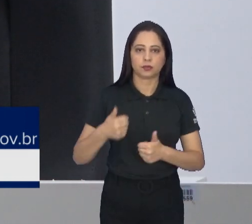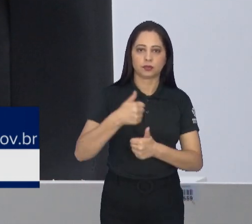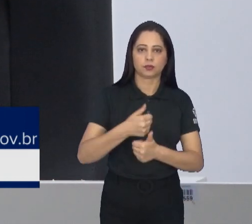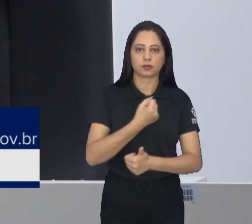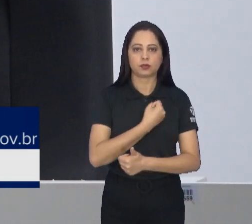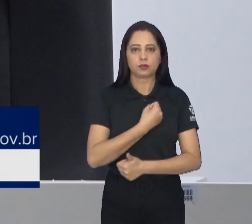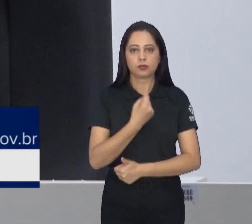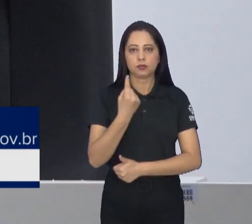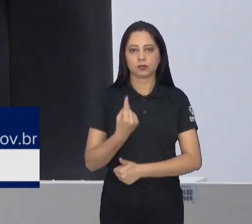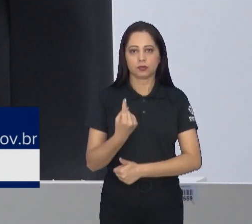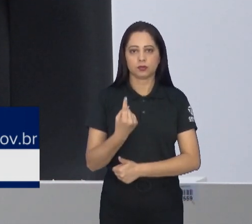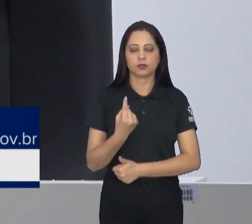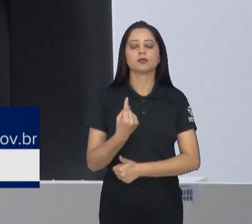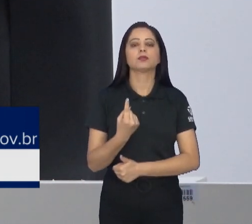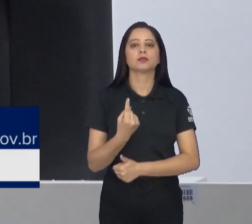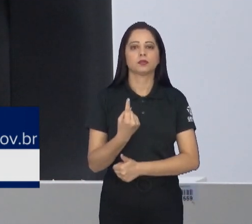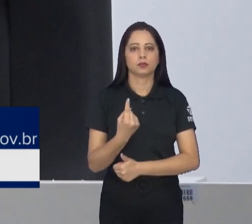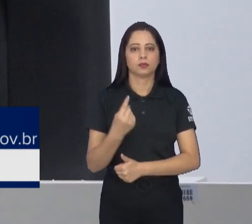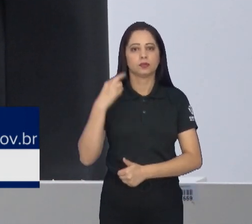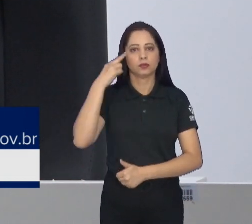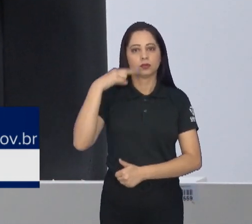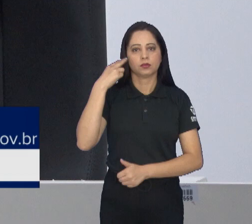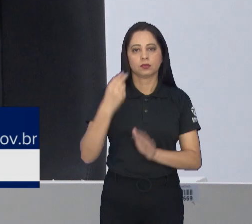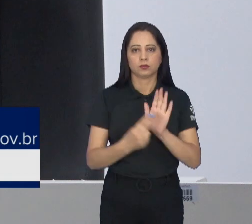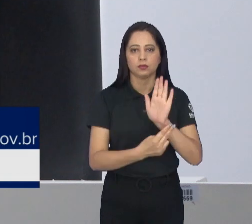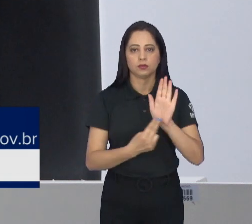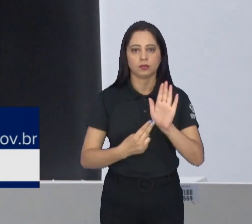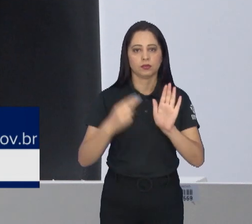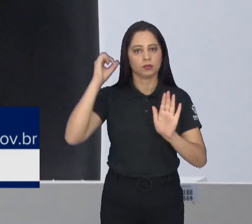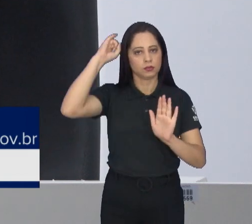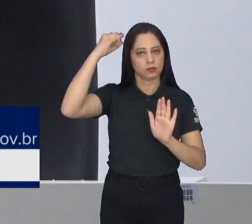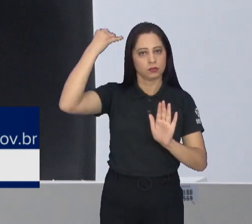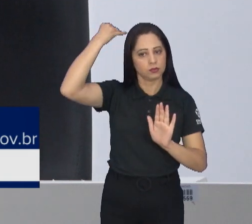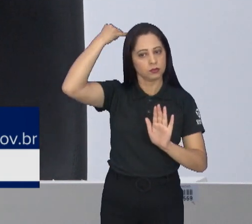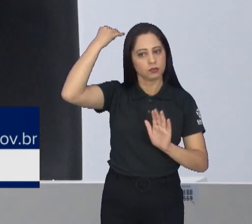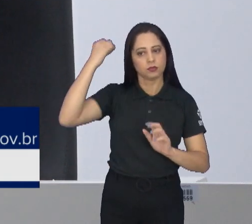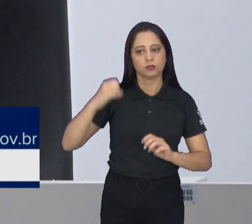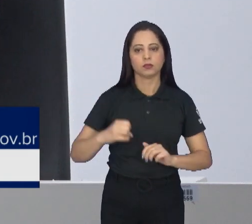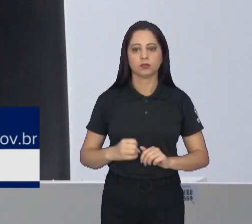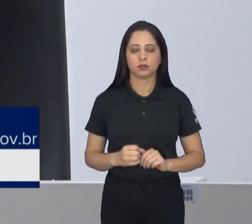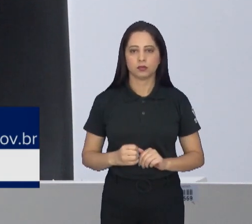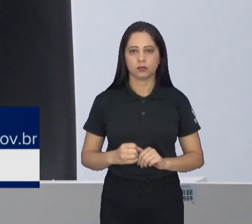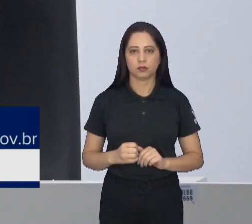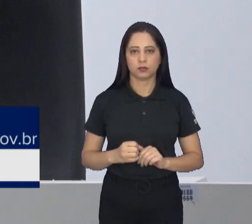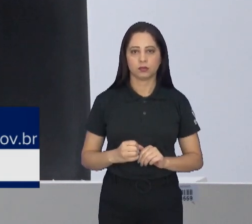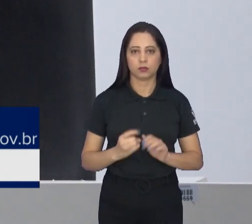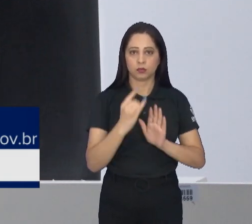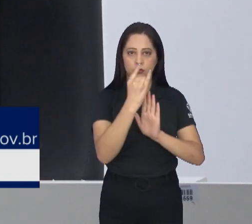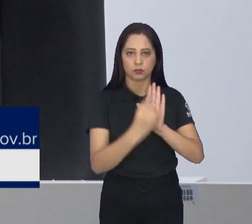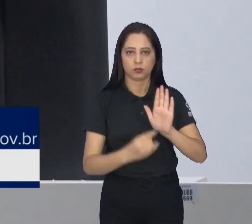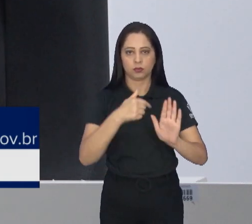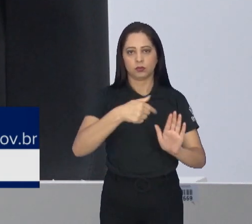Substitutivo número 1, de autoria do vereador Dr. José Cláudio, ao processo